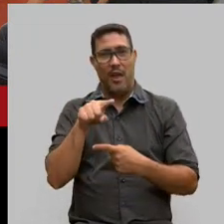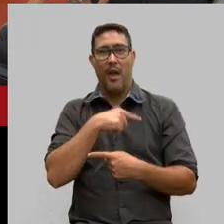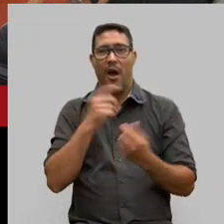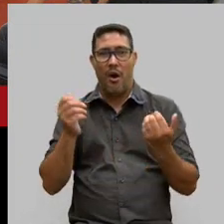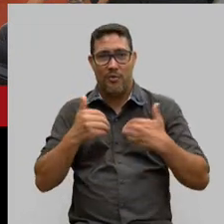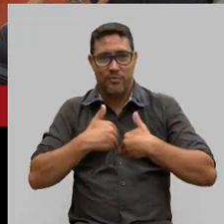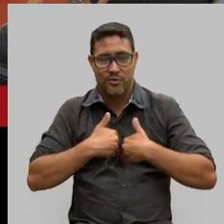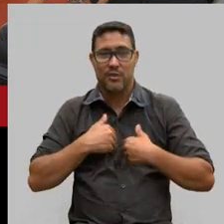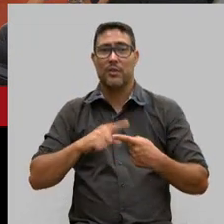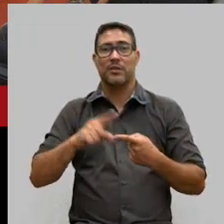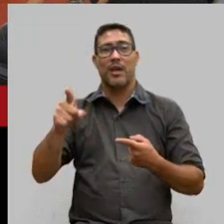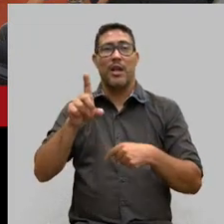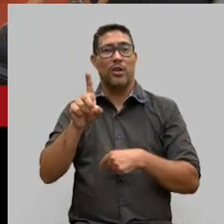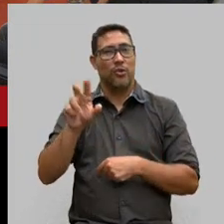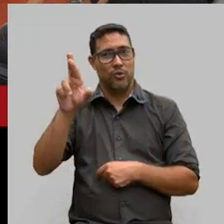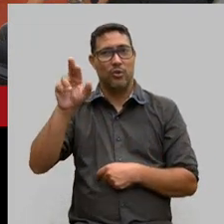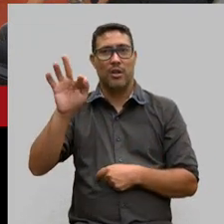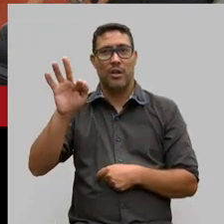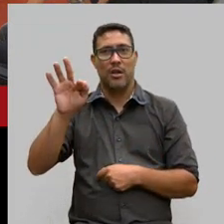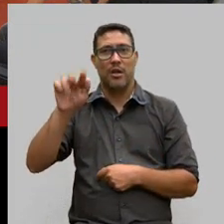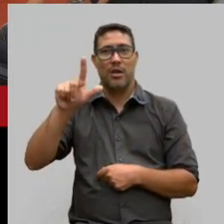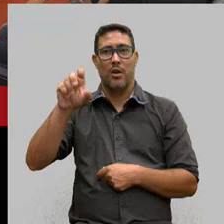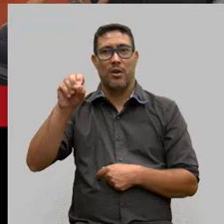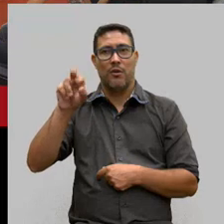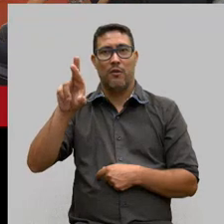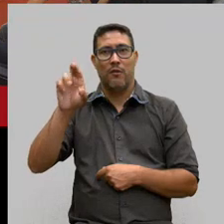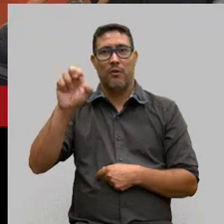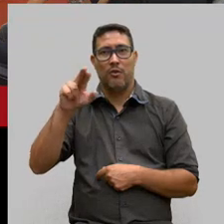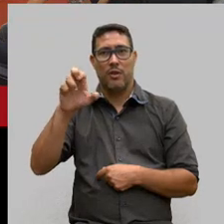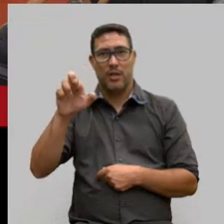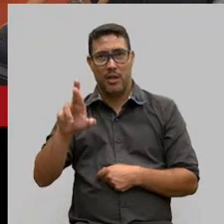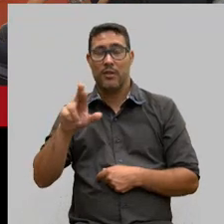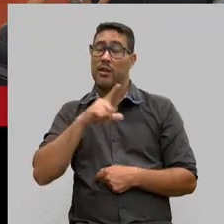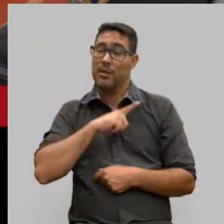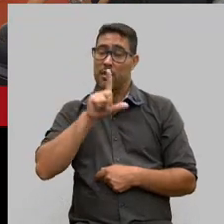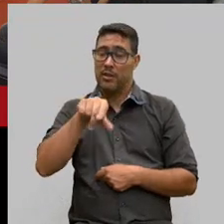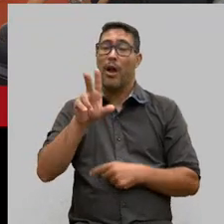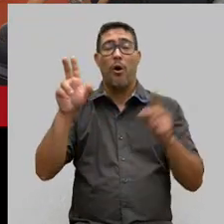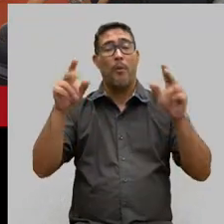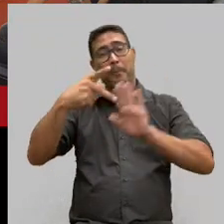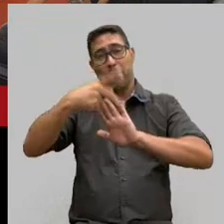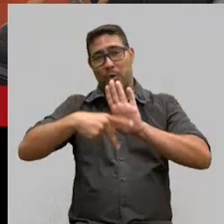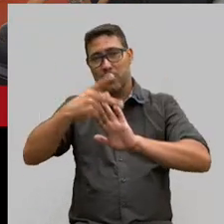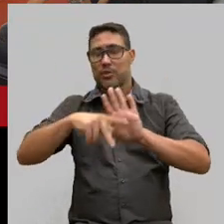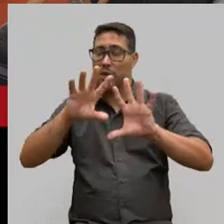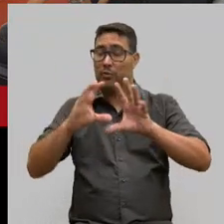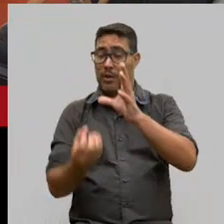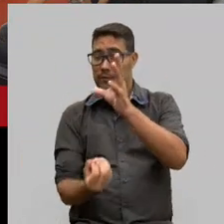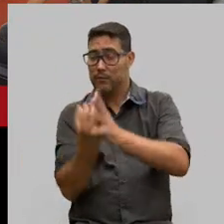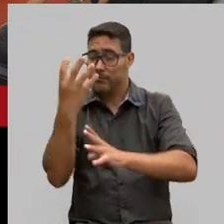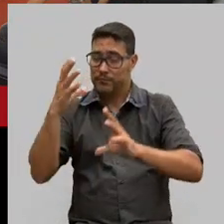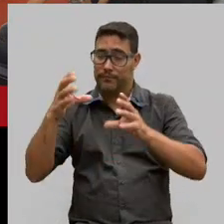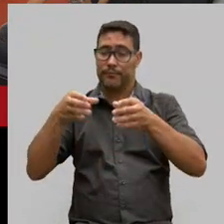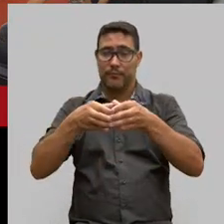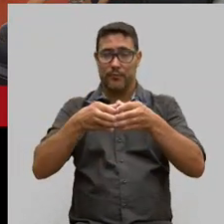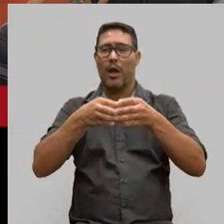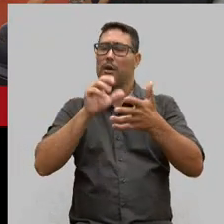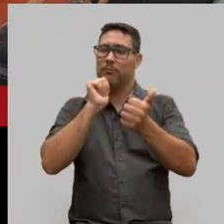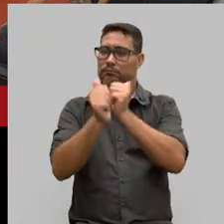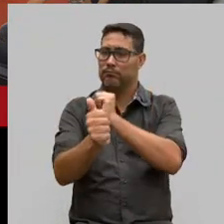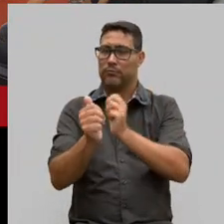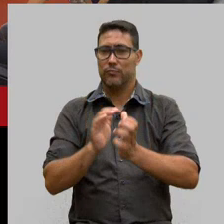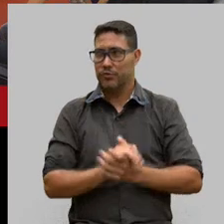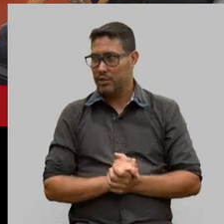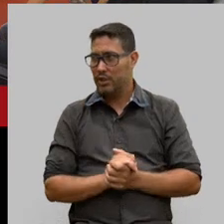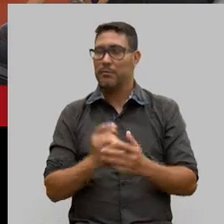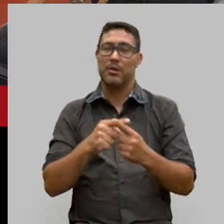Florence tem um projeto muito legal vale a pena vocês conhecerem chama montando um time já realizou simpósios importantes aqui em Belo Horizonte eventos importantes